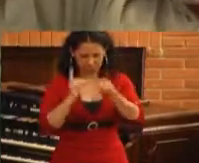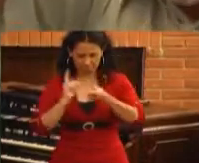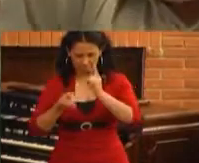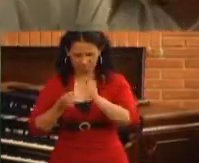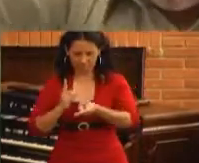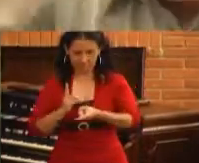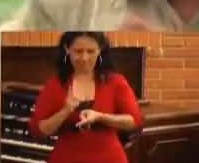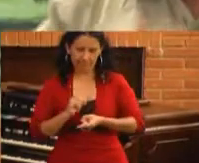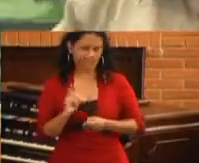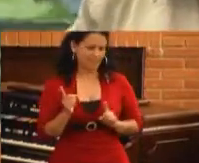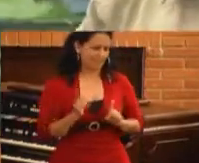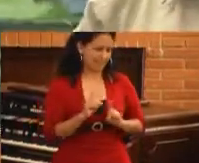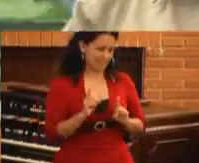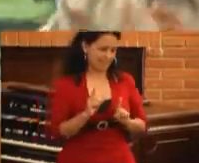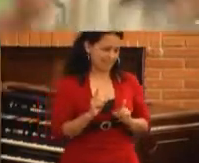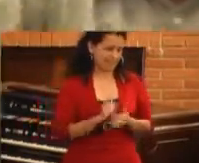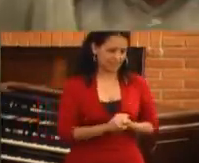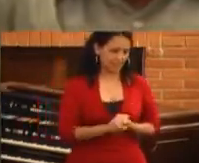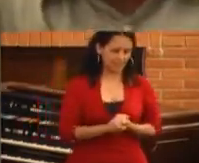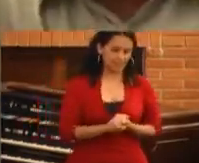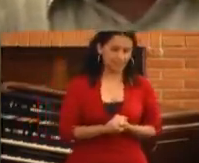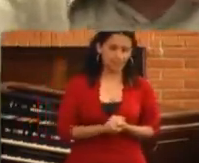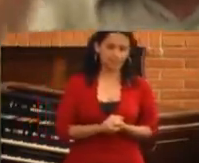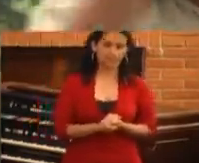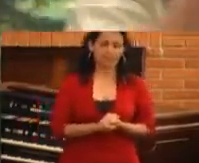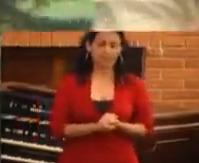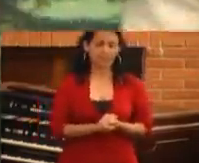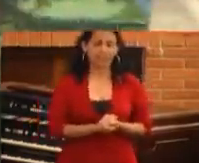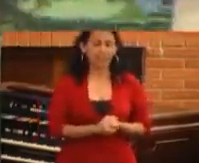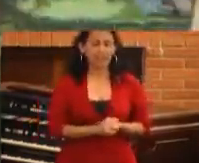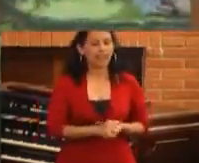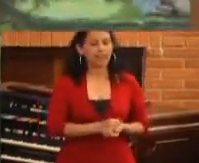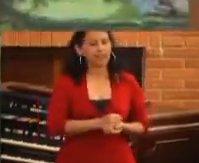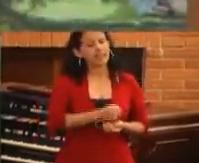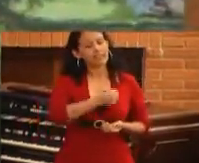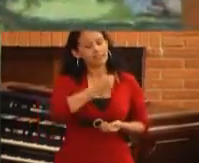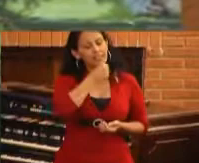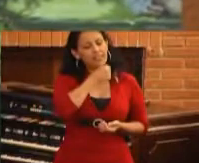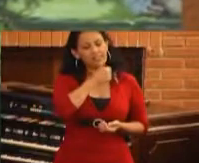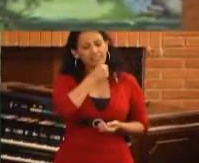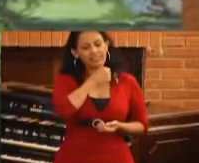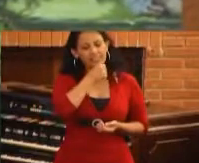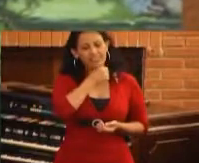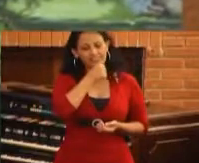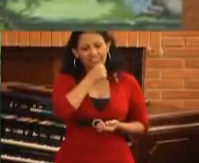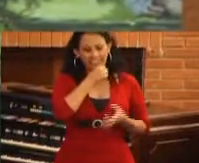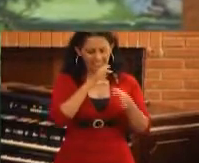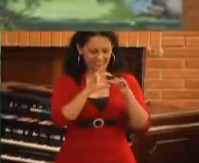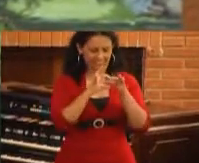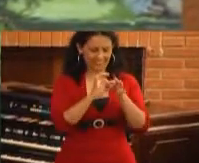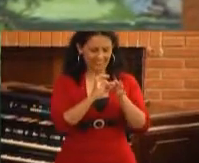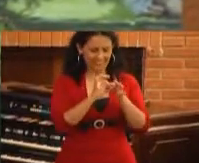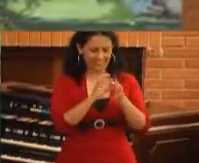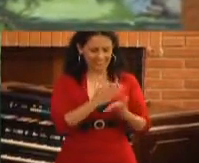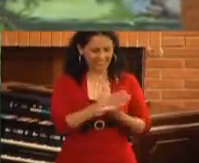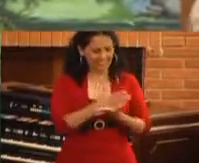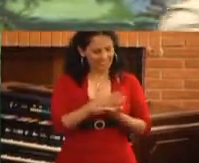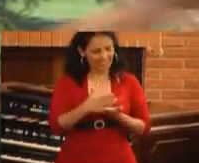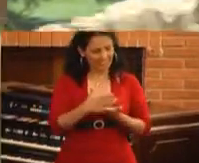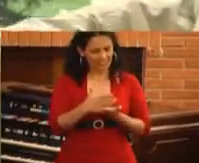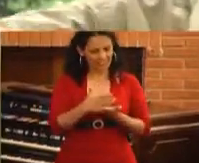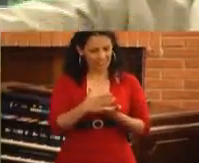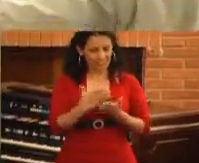O velho pacto iniciou com esta análise comportamental, baseado